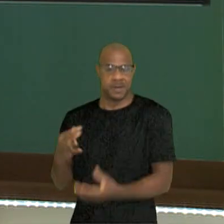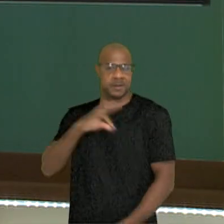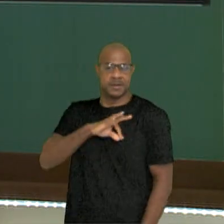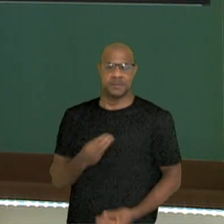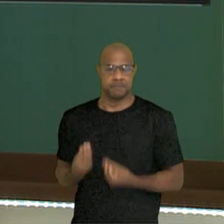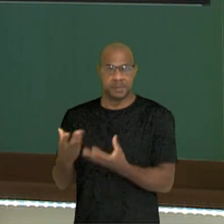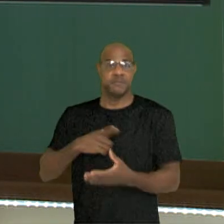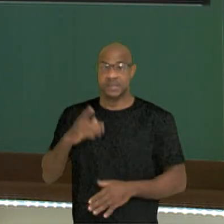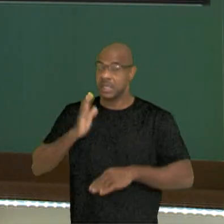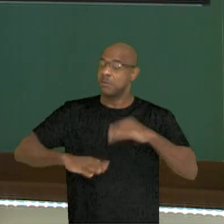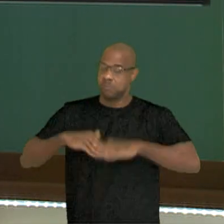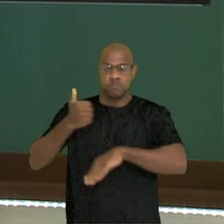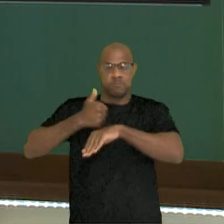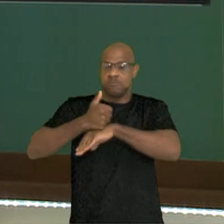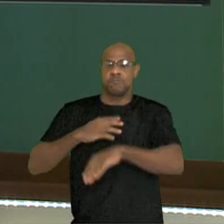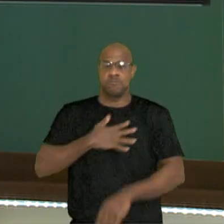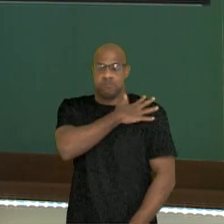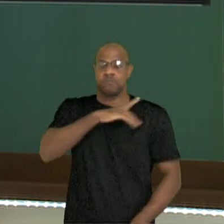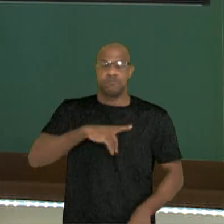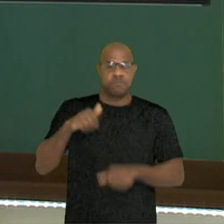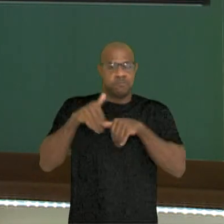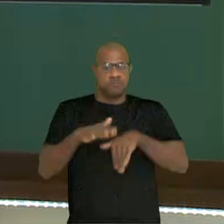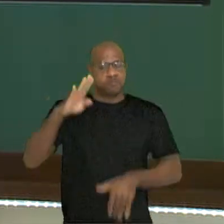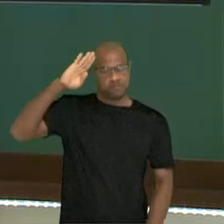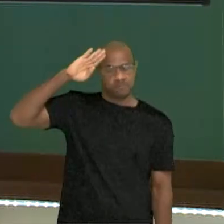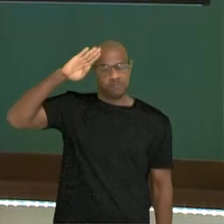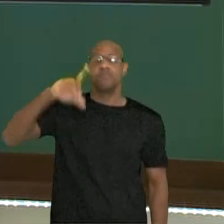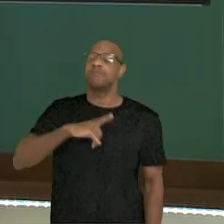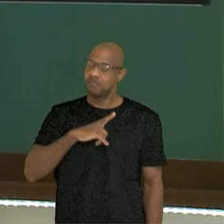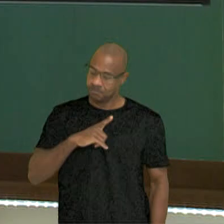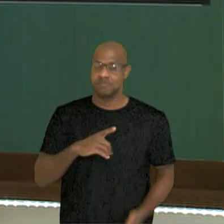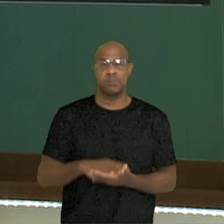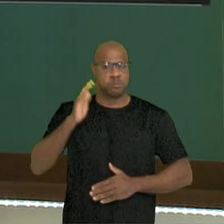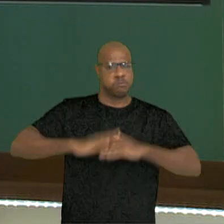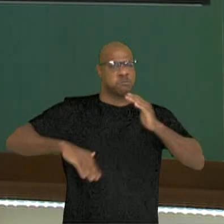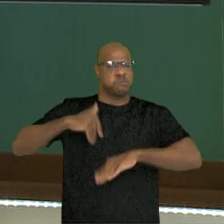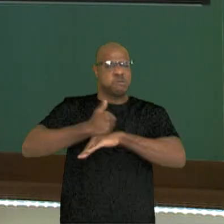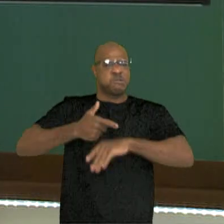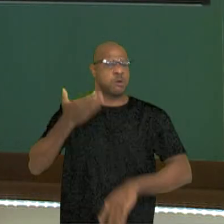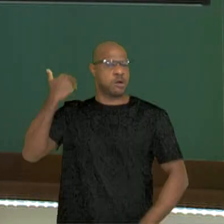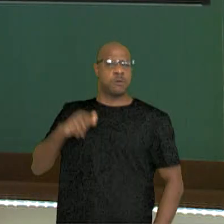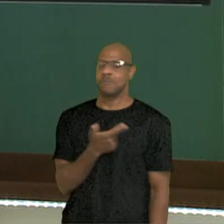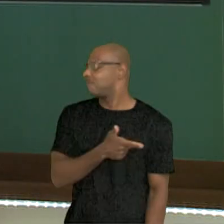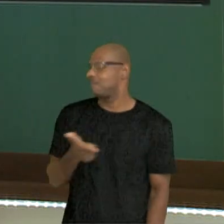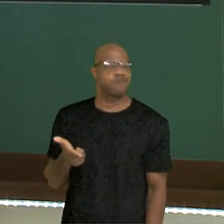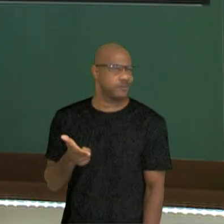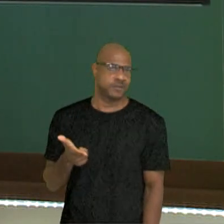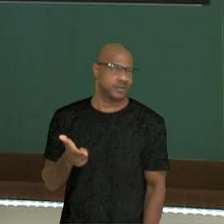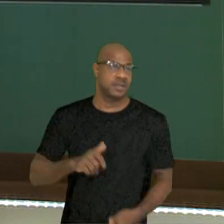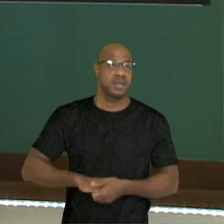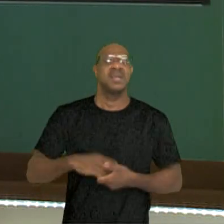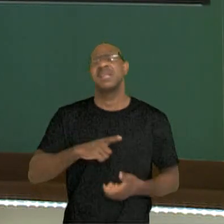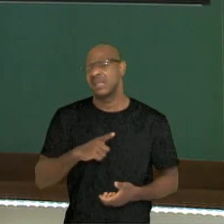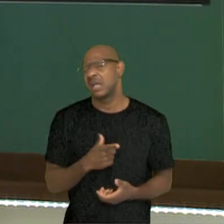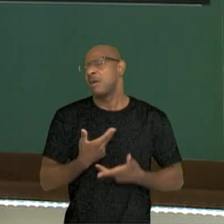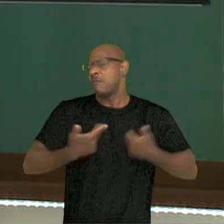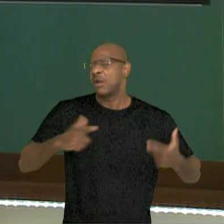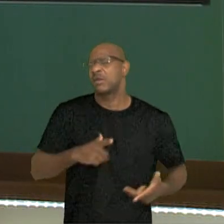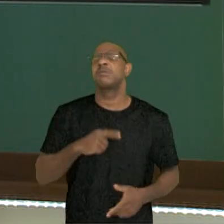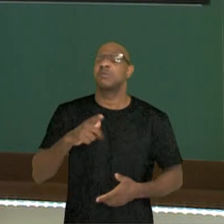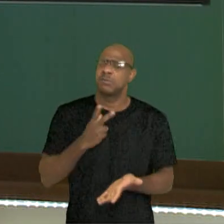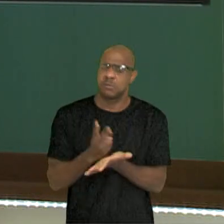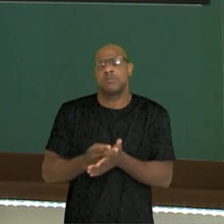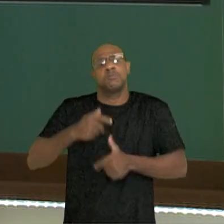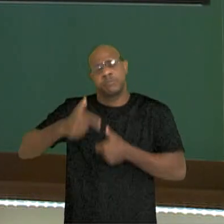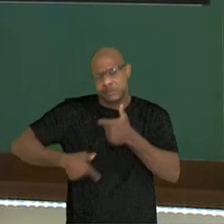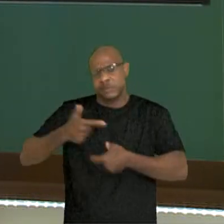exército profissional. Então, antes o exército não era algo profissional, né? A gente tem muitos que continuavam tendo